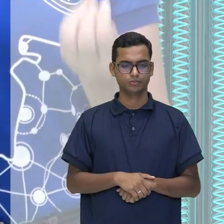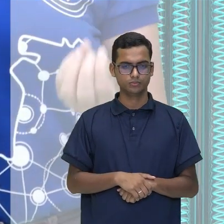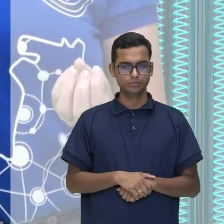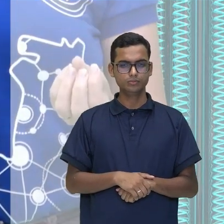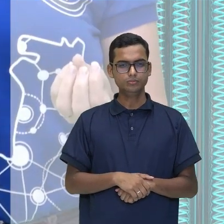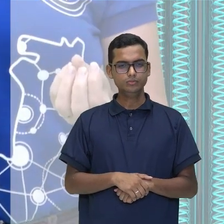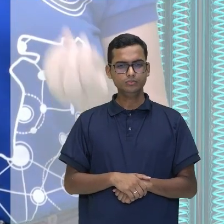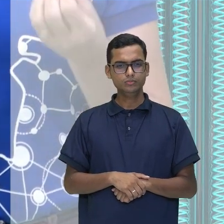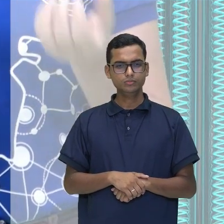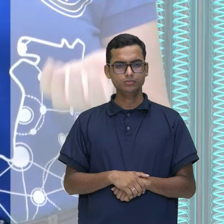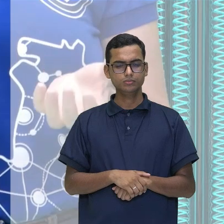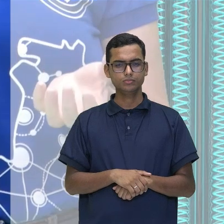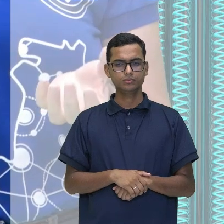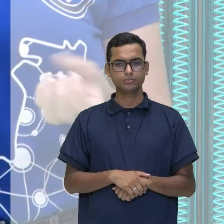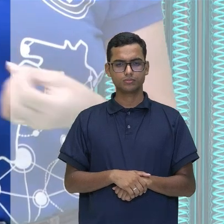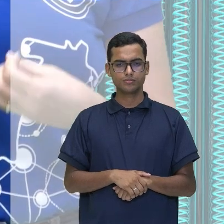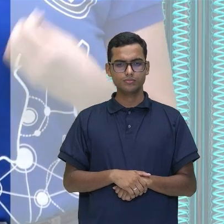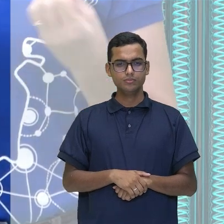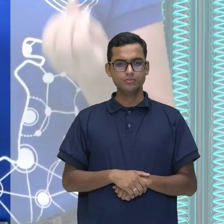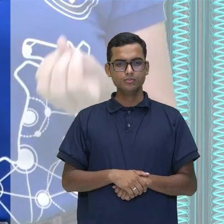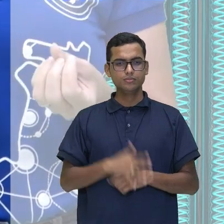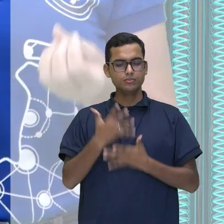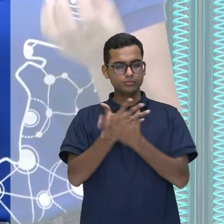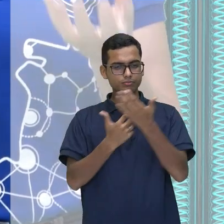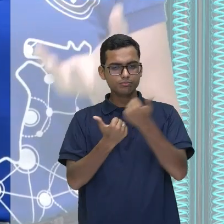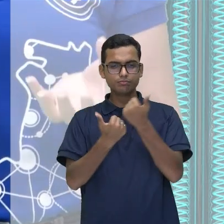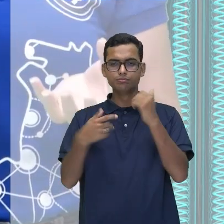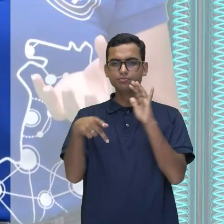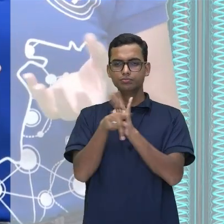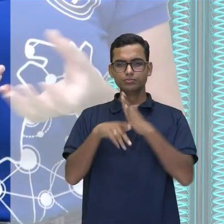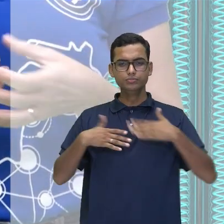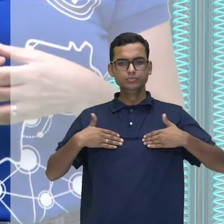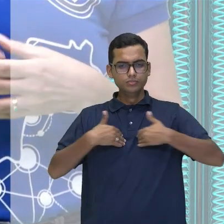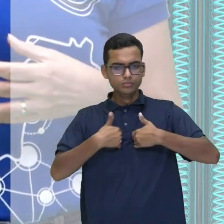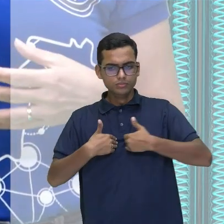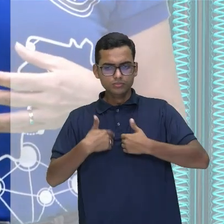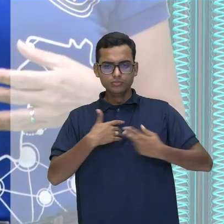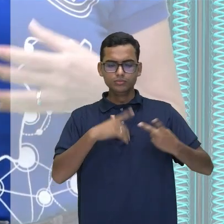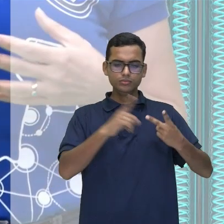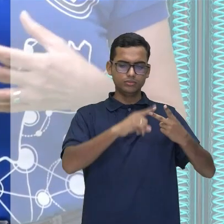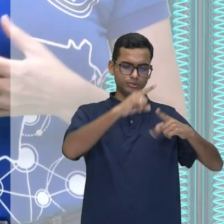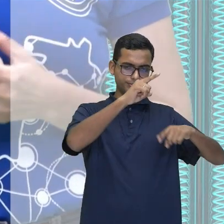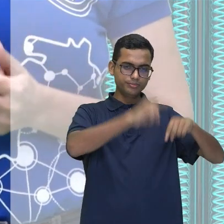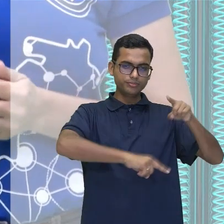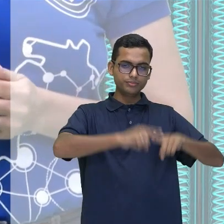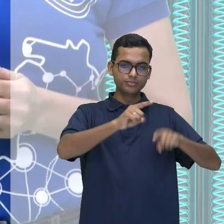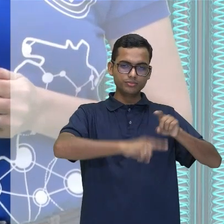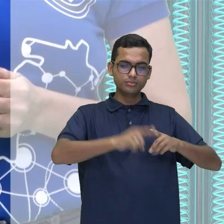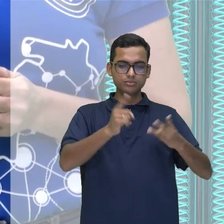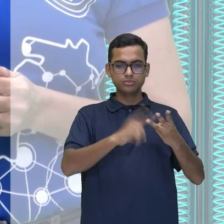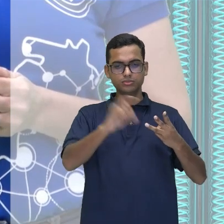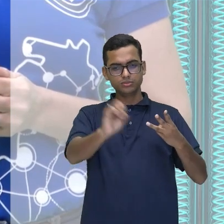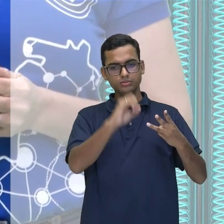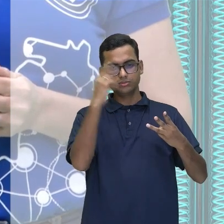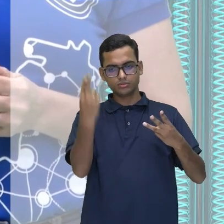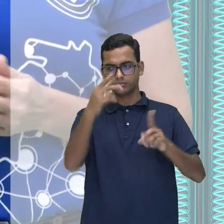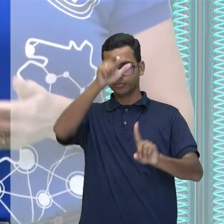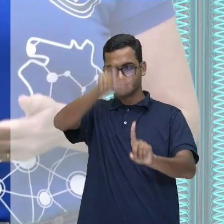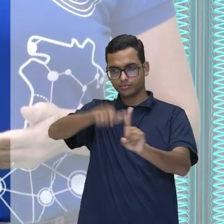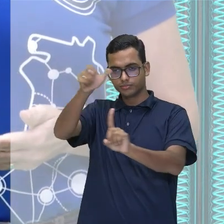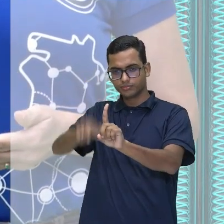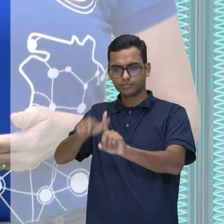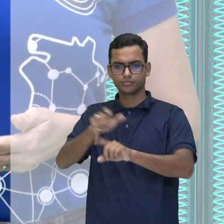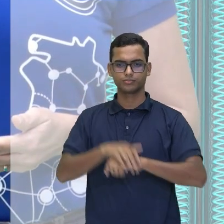Pode substituir um objeto, por exemplo, um animal, uma coisa, ou então uma pessoa,